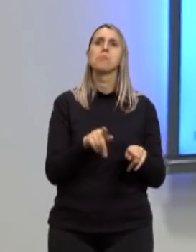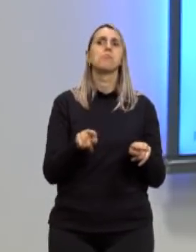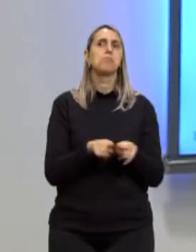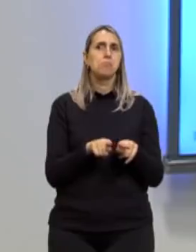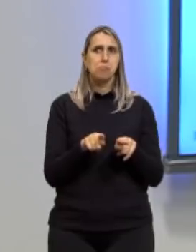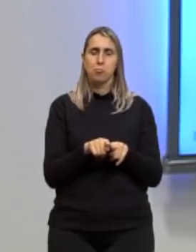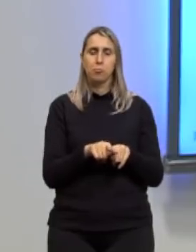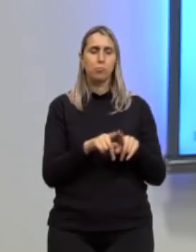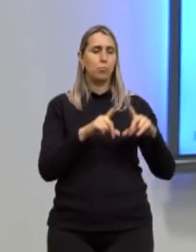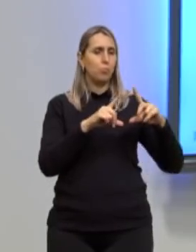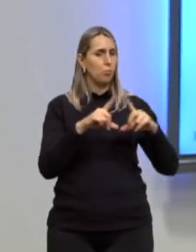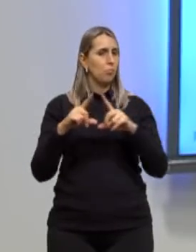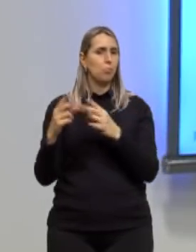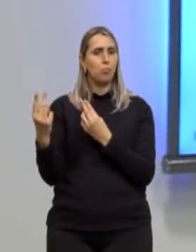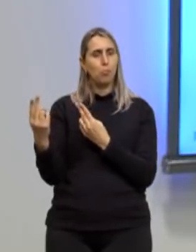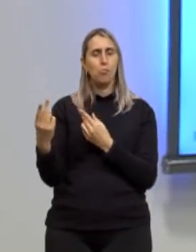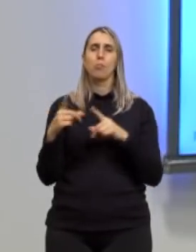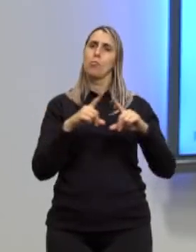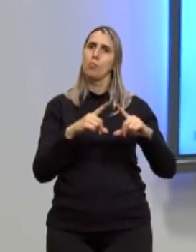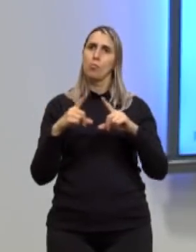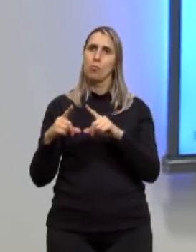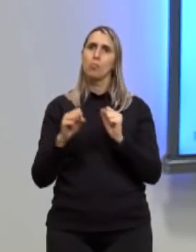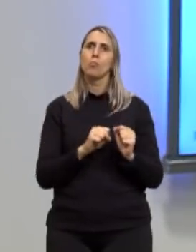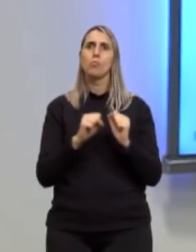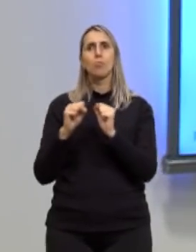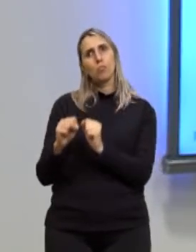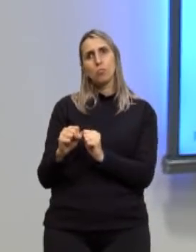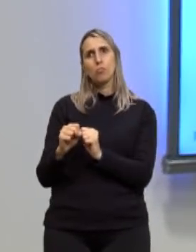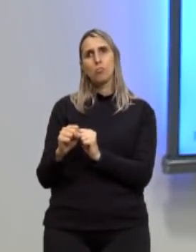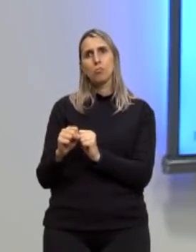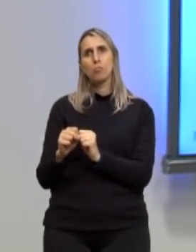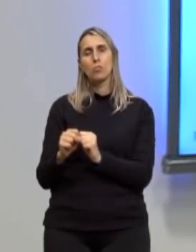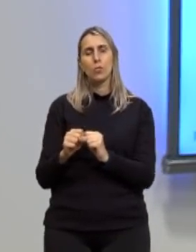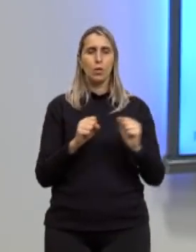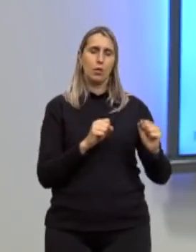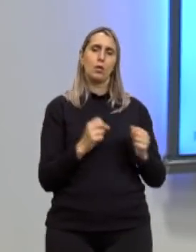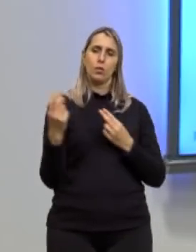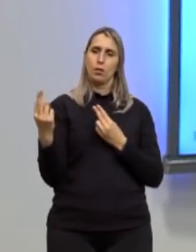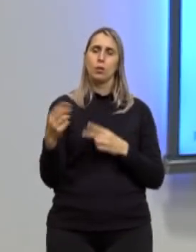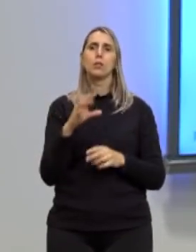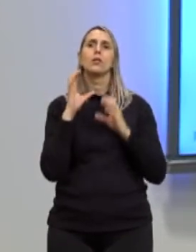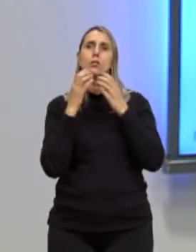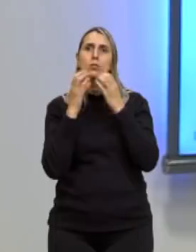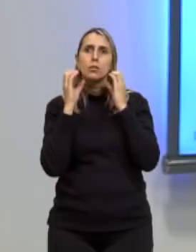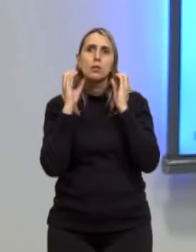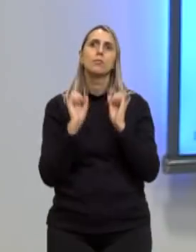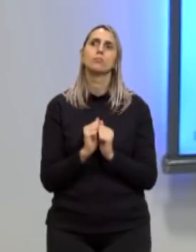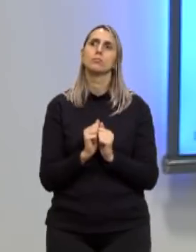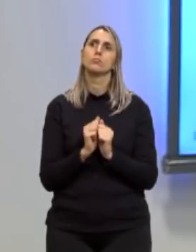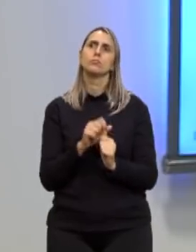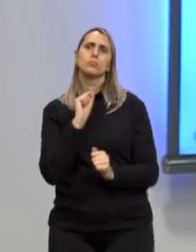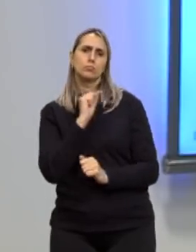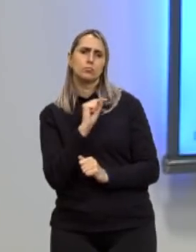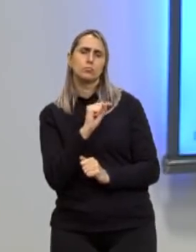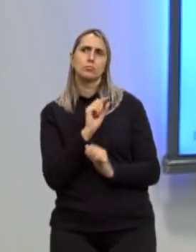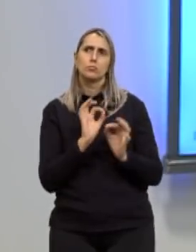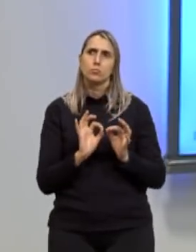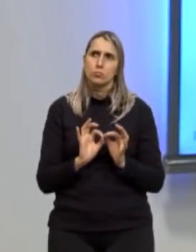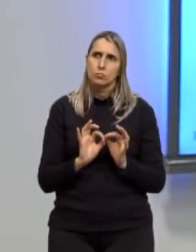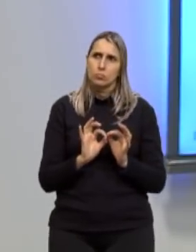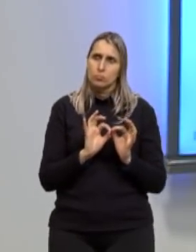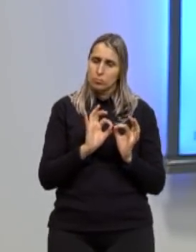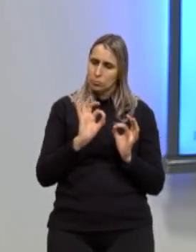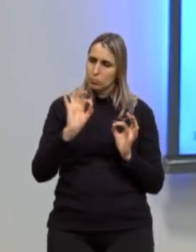ali ela à semelhança dos triângulos como a gente tá vendo por semelhança detalhes vamos à semelhança detalhes o que que eu posso dizer que esta